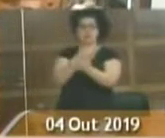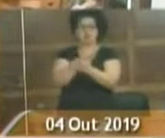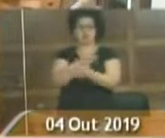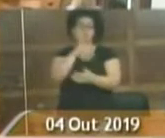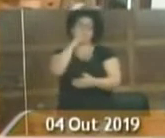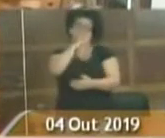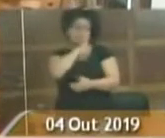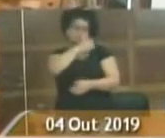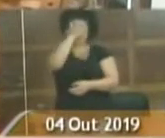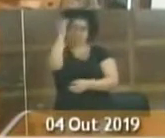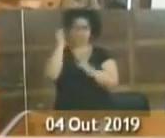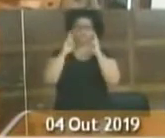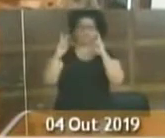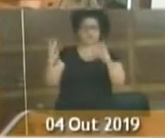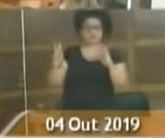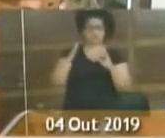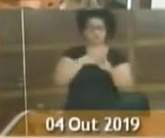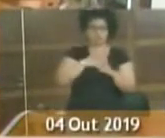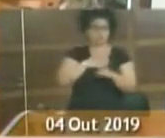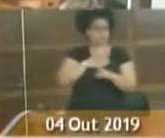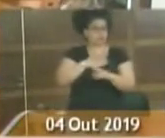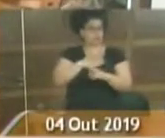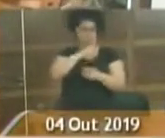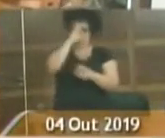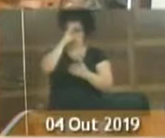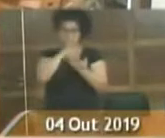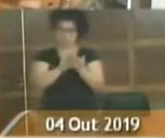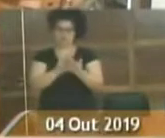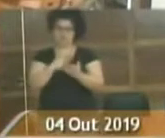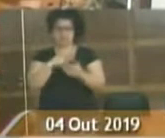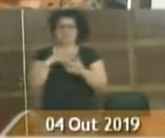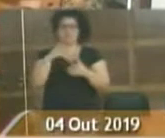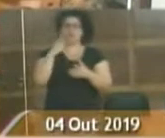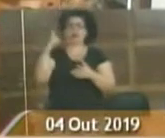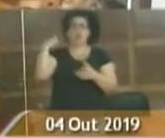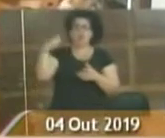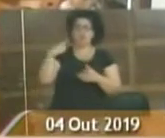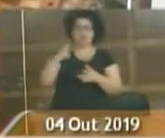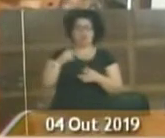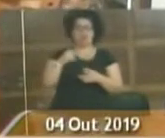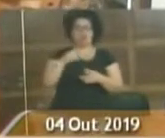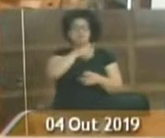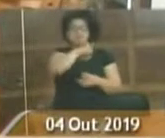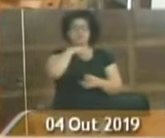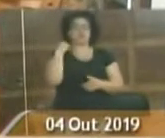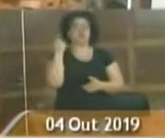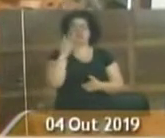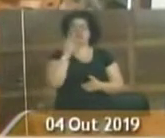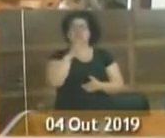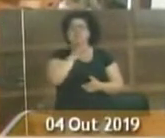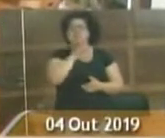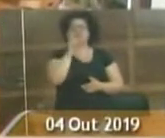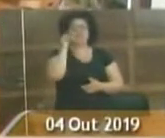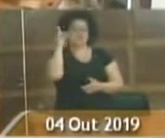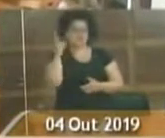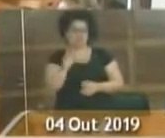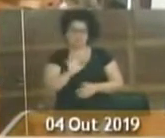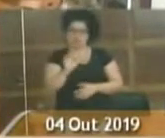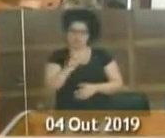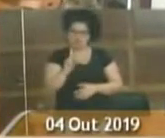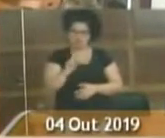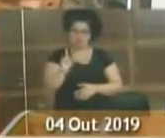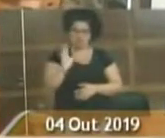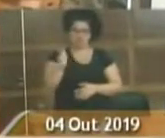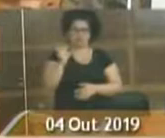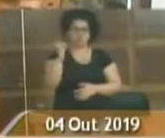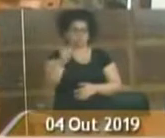gente que olhava assim, graças a Deus meus clientes confiam em mim. Falava, ai, que louca, vai matar o bicho. Mas hoje, graças a Deus, isso já